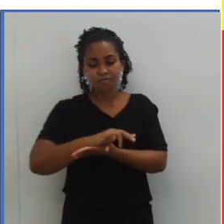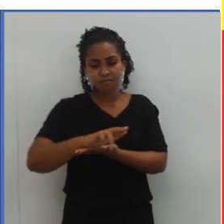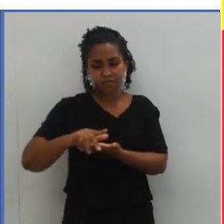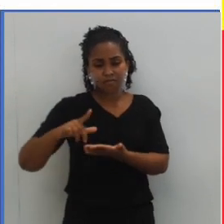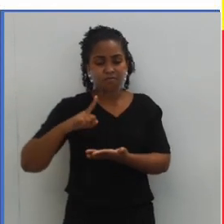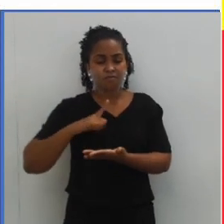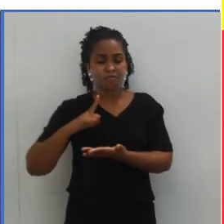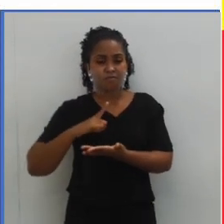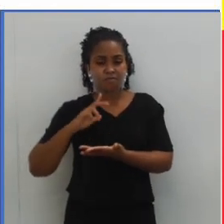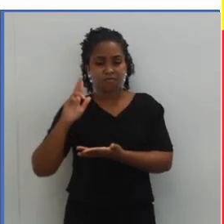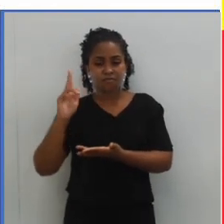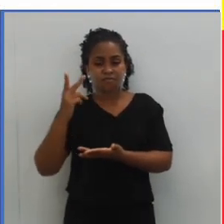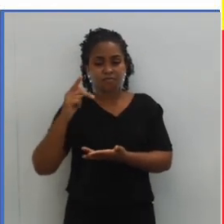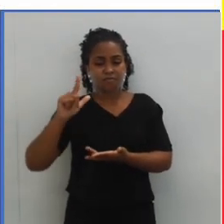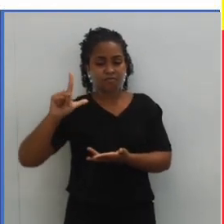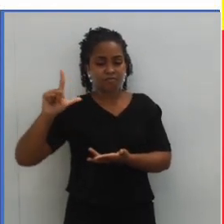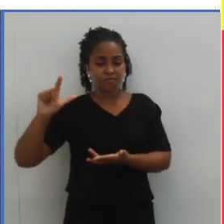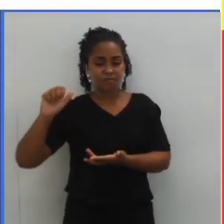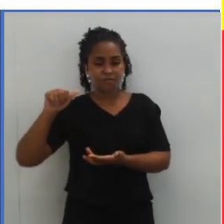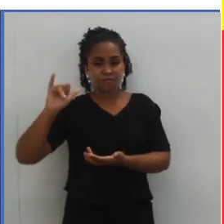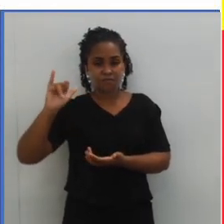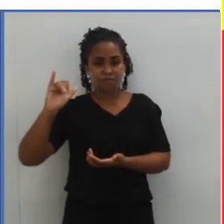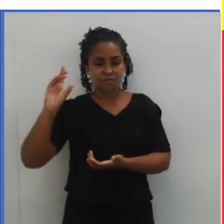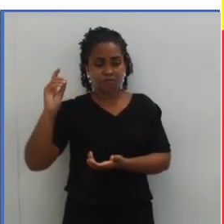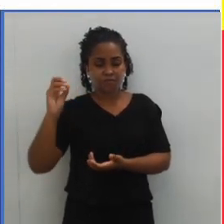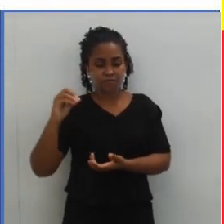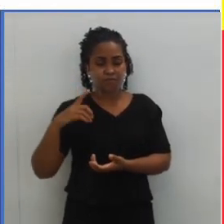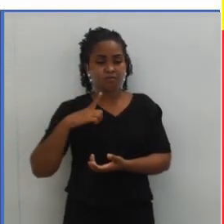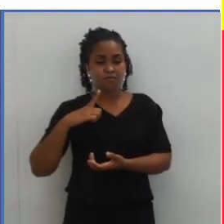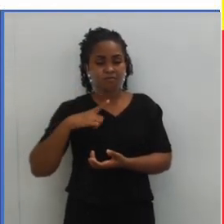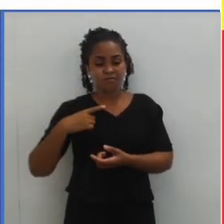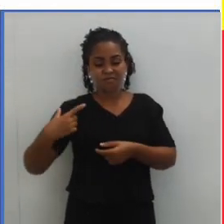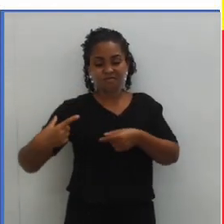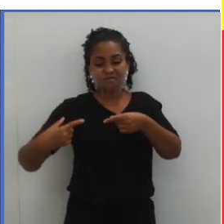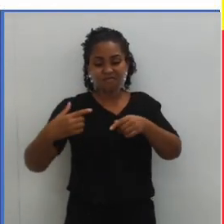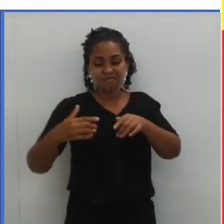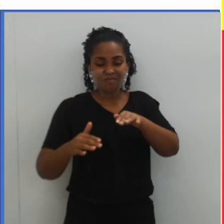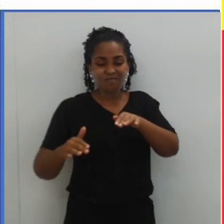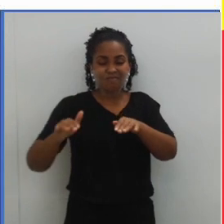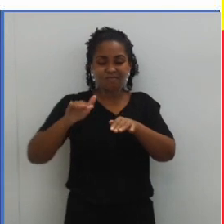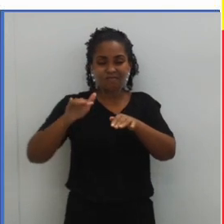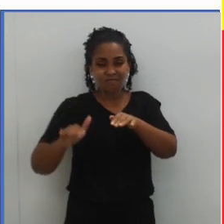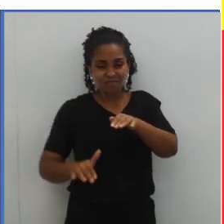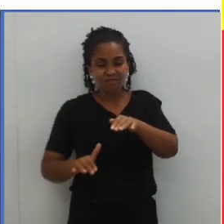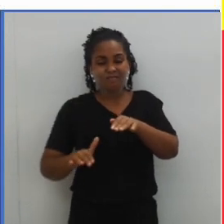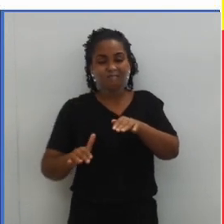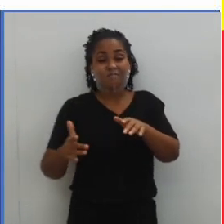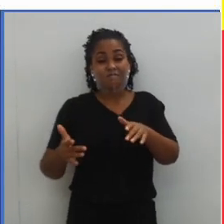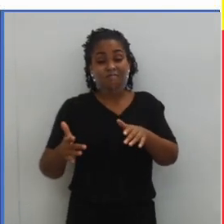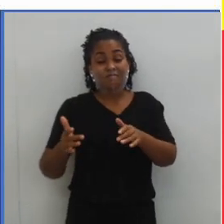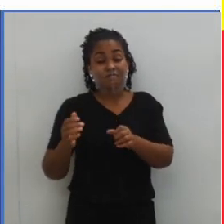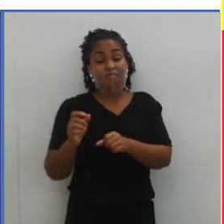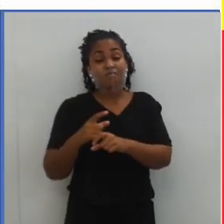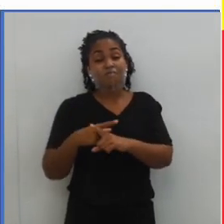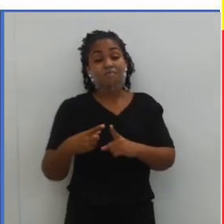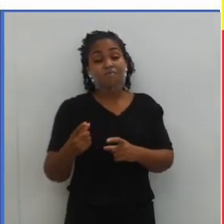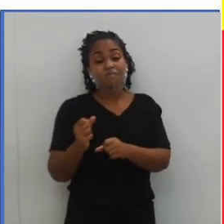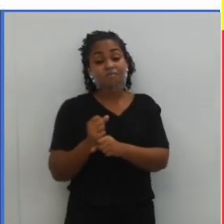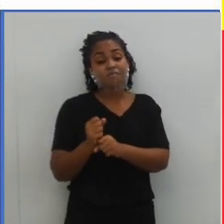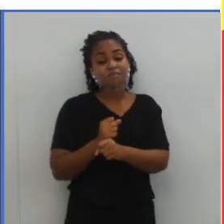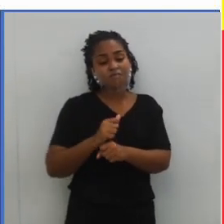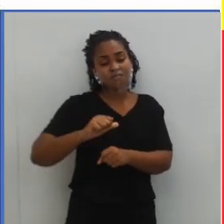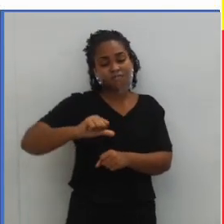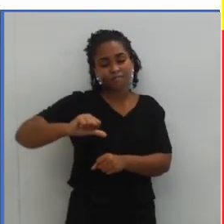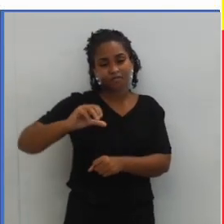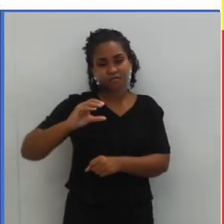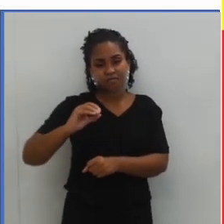produções hollywoodianas, o cinema que não podia concorrer caiu em decadência. Então, mas na década de 90, por